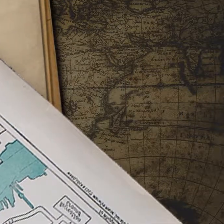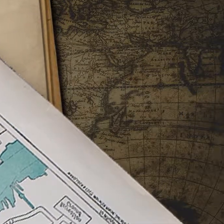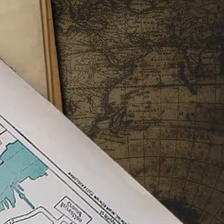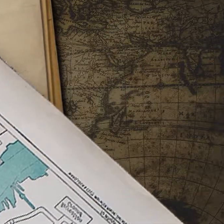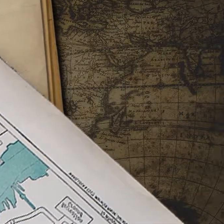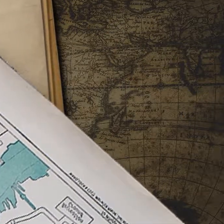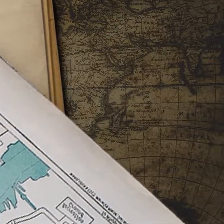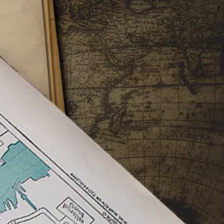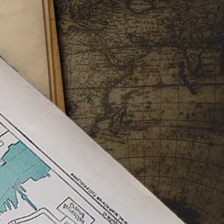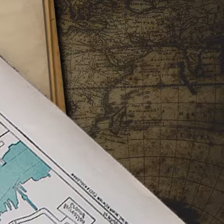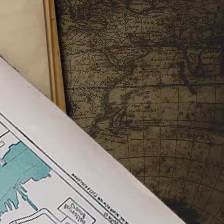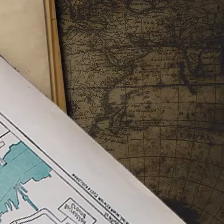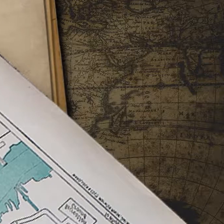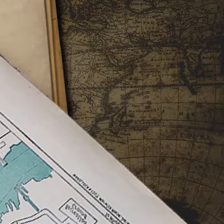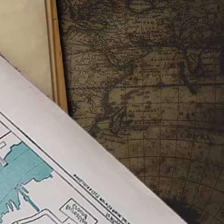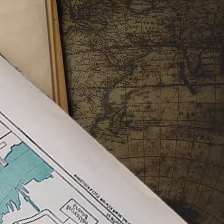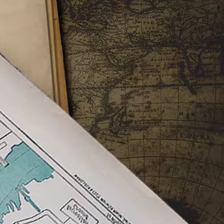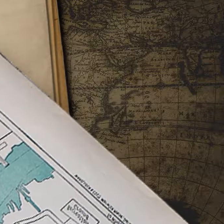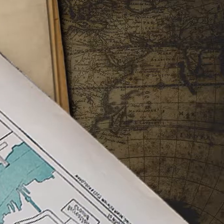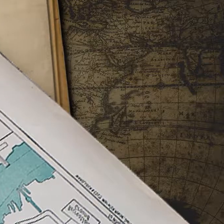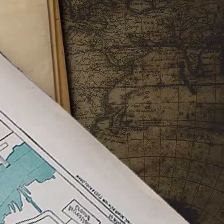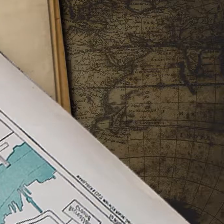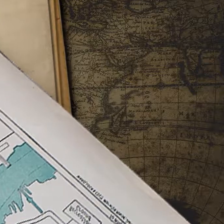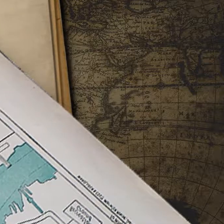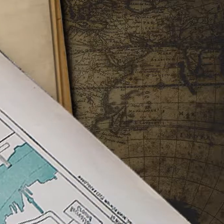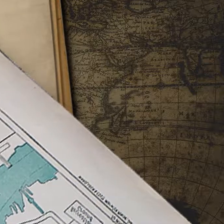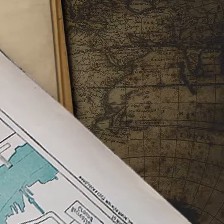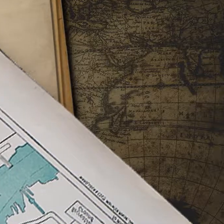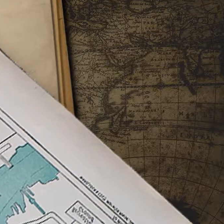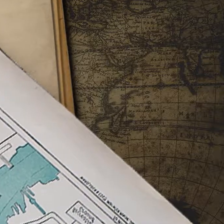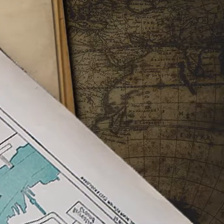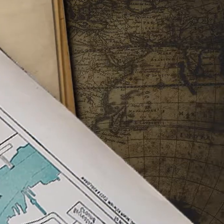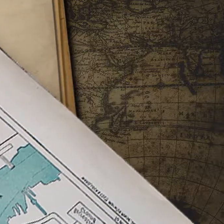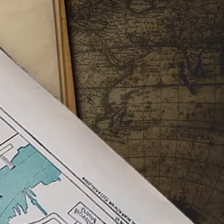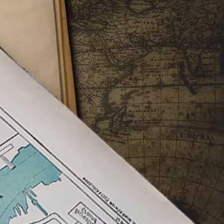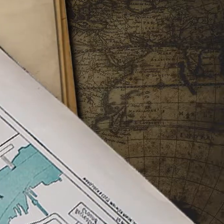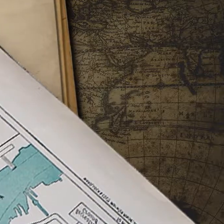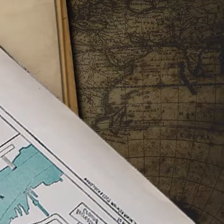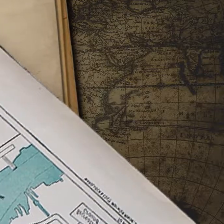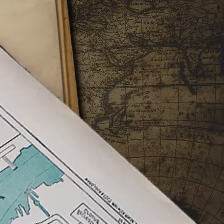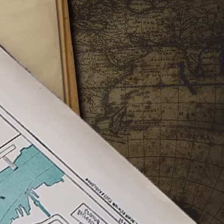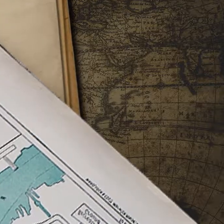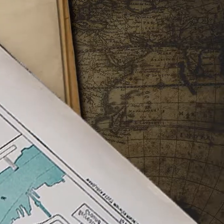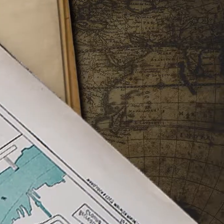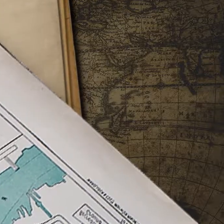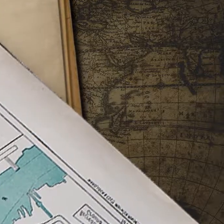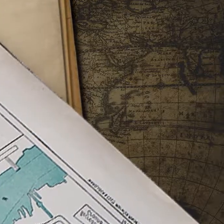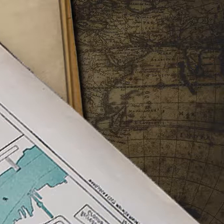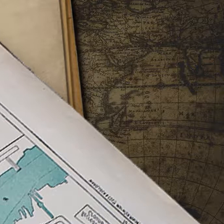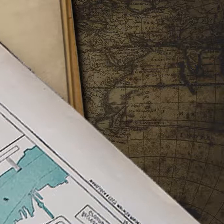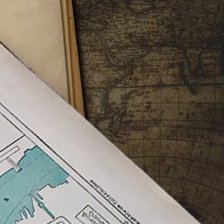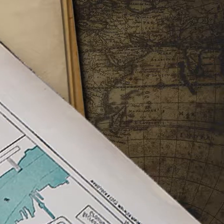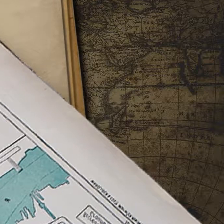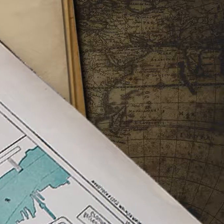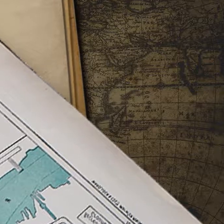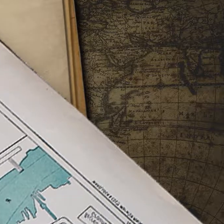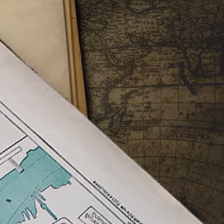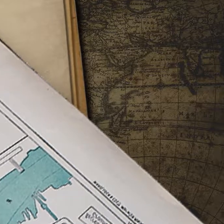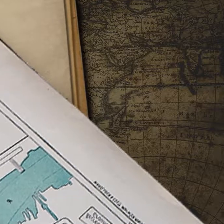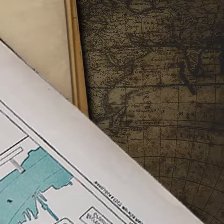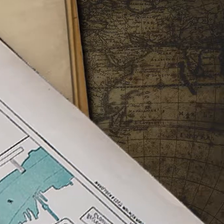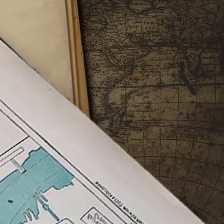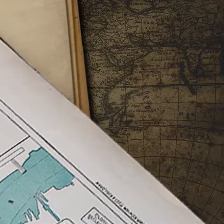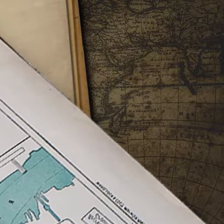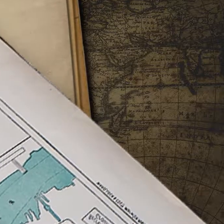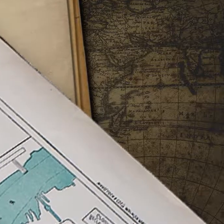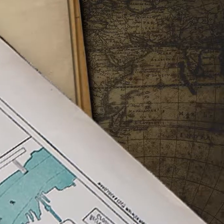Phileas Fogg e Passepartout estão diante do juiz no tribunal. Atrás deles estão diversas pessoas. O promotor segura